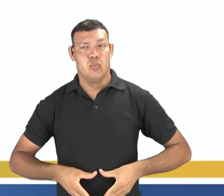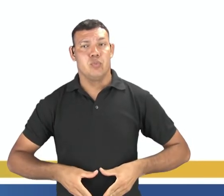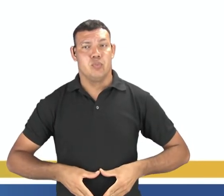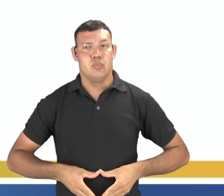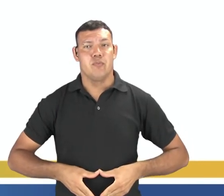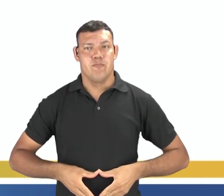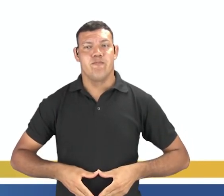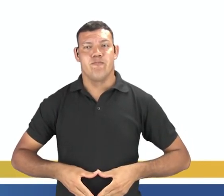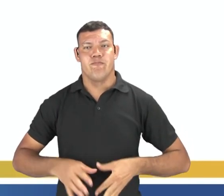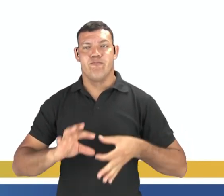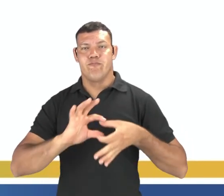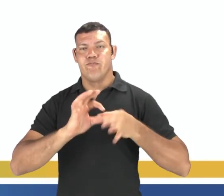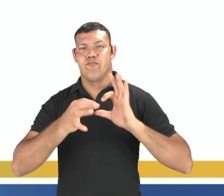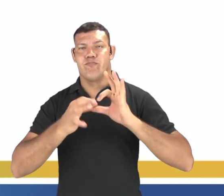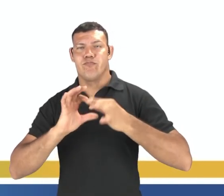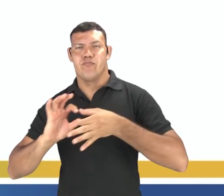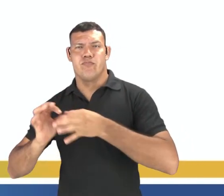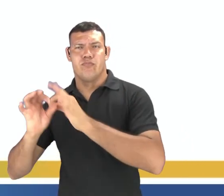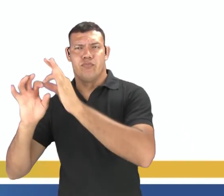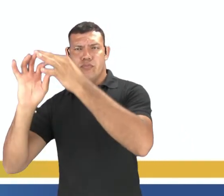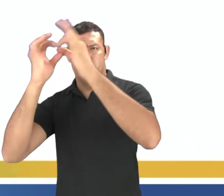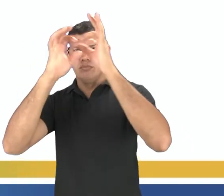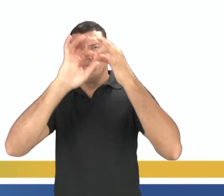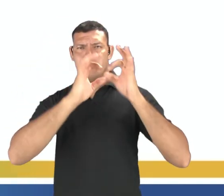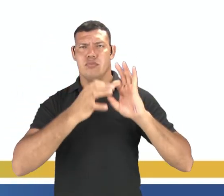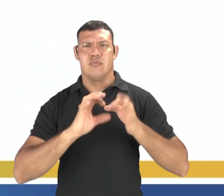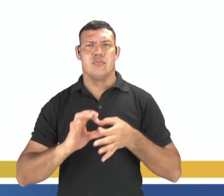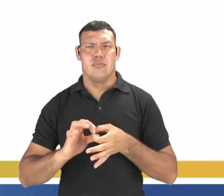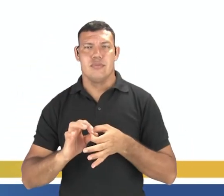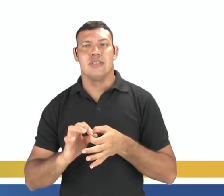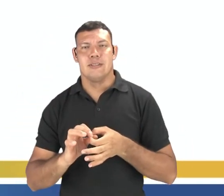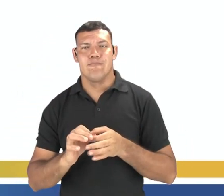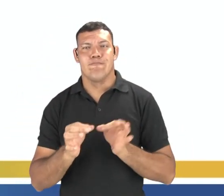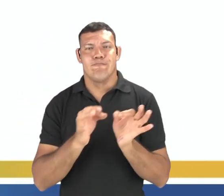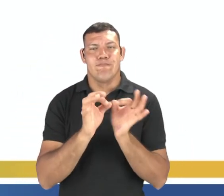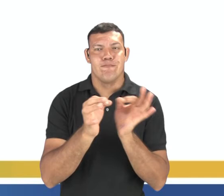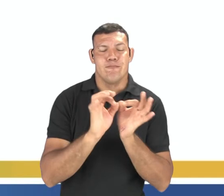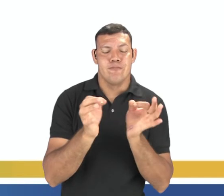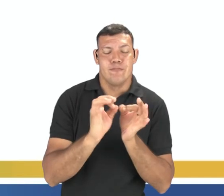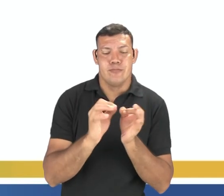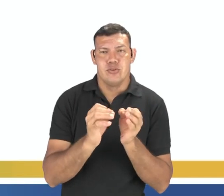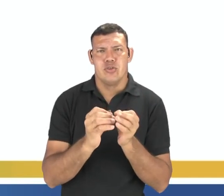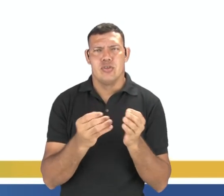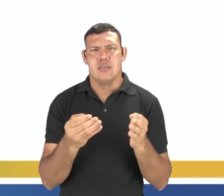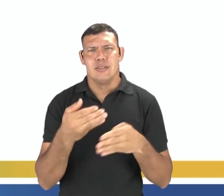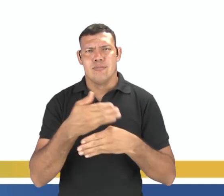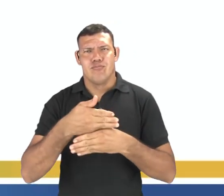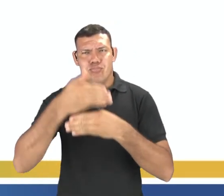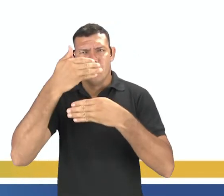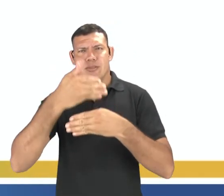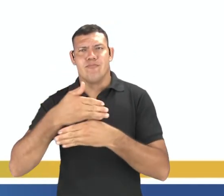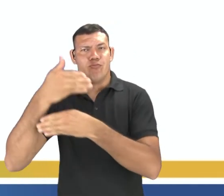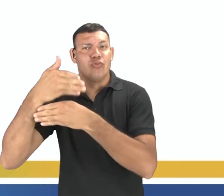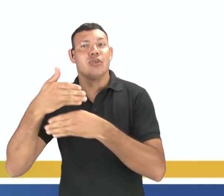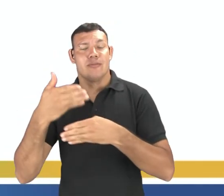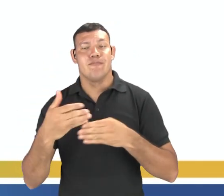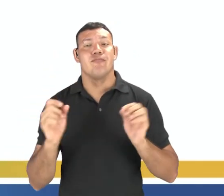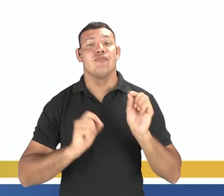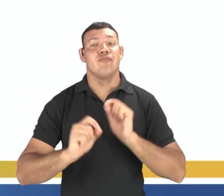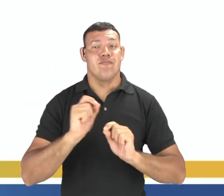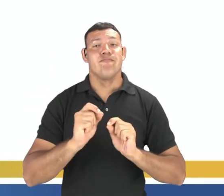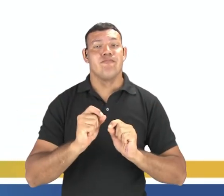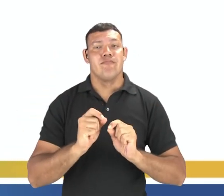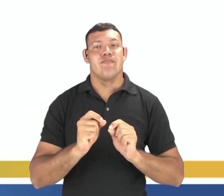Esse ciclo ele é responsável por preparar a parede uterina para o estabelecimento de um embrião, caso